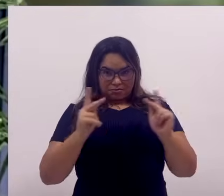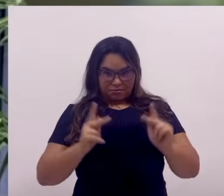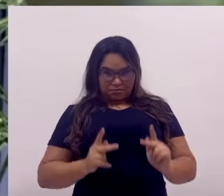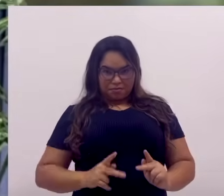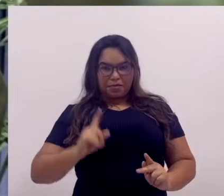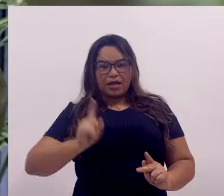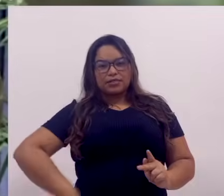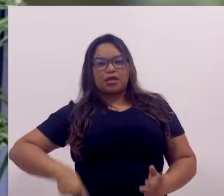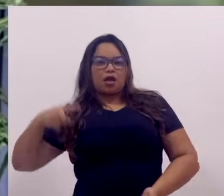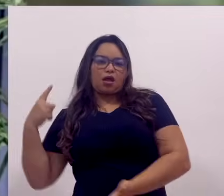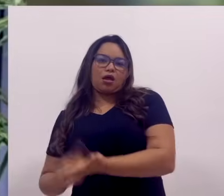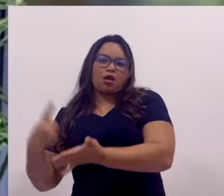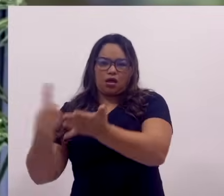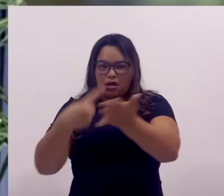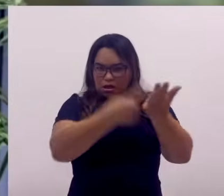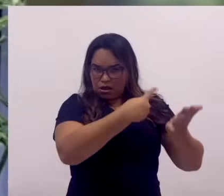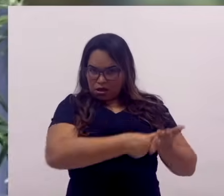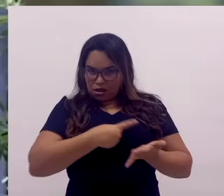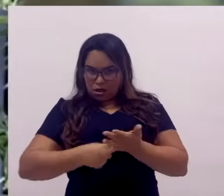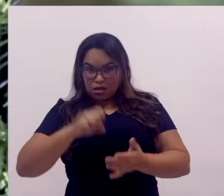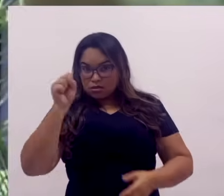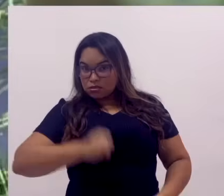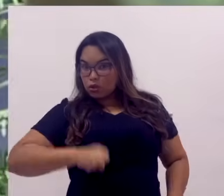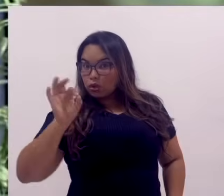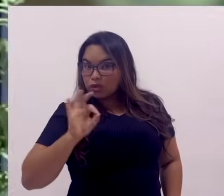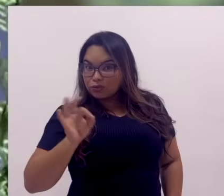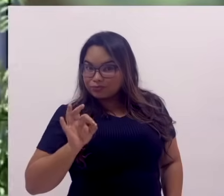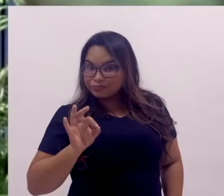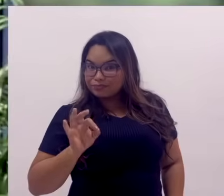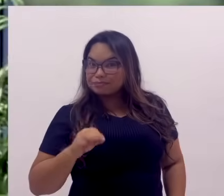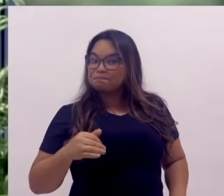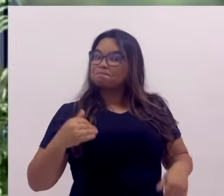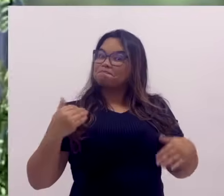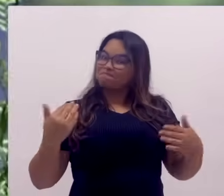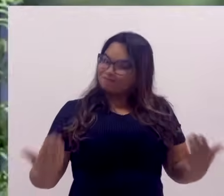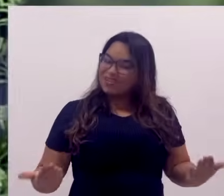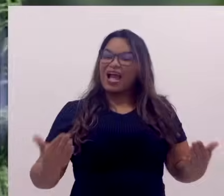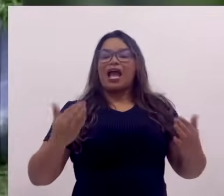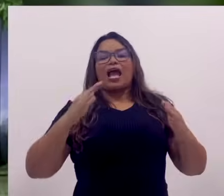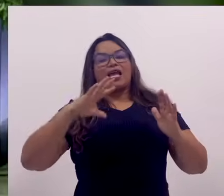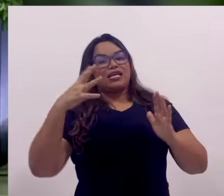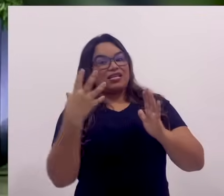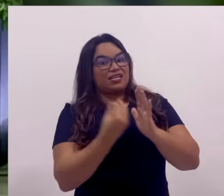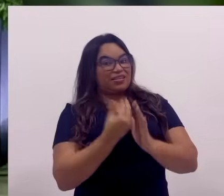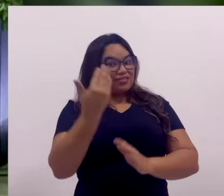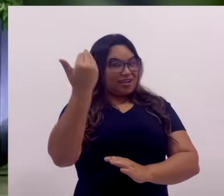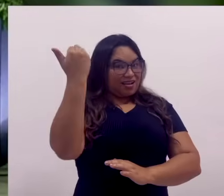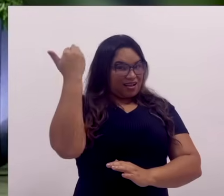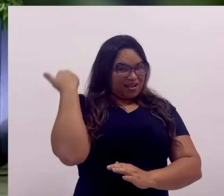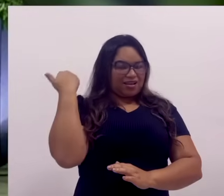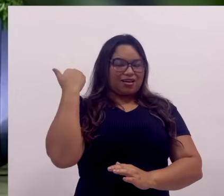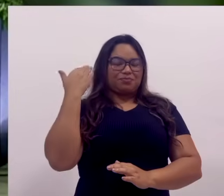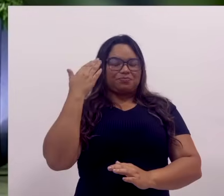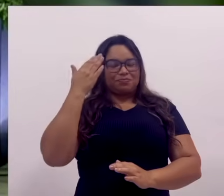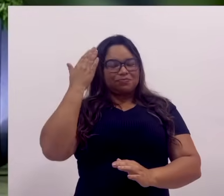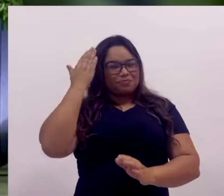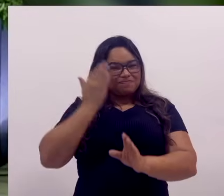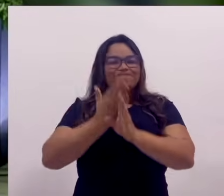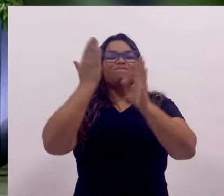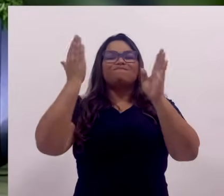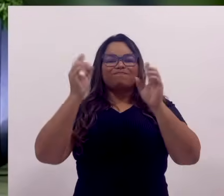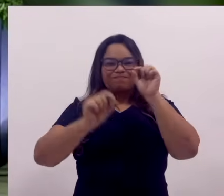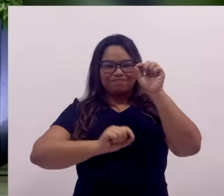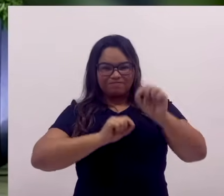não? Bem, esse é o problema que a igreja primitiva descobriu. Então chegou a perseguição e foram